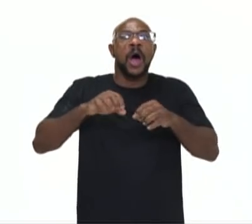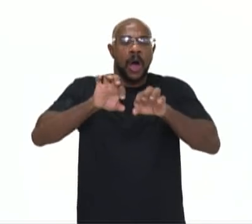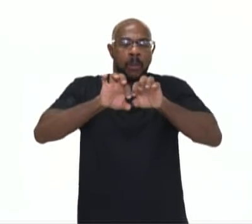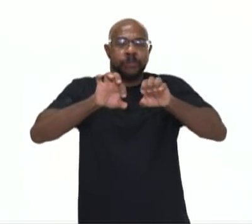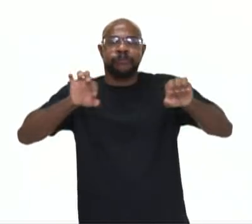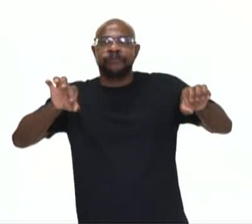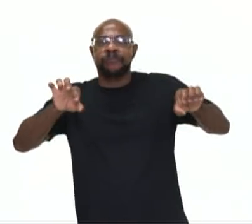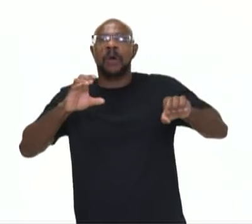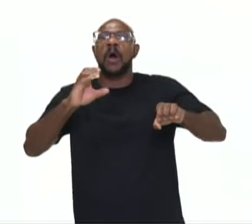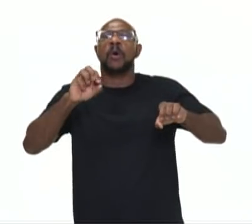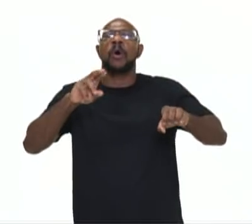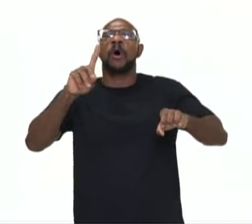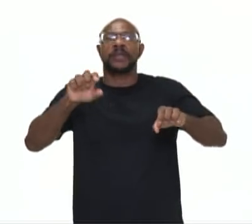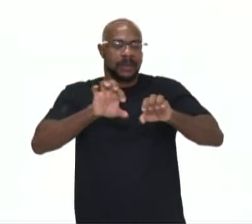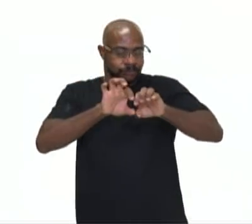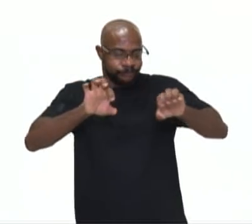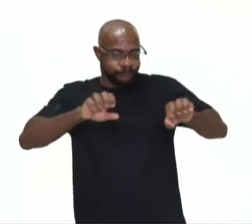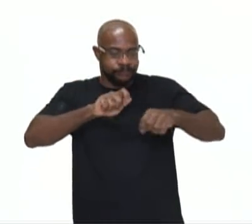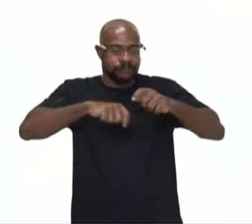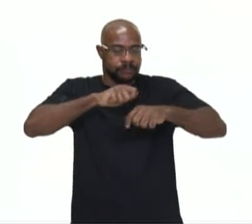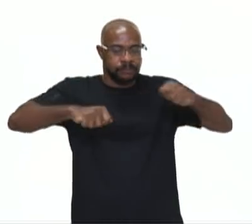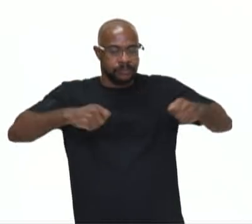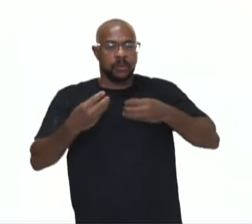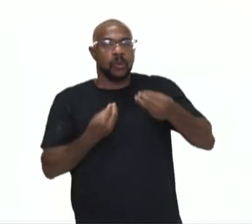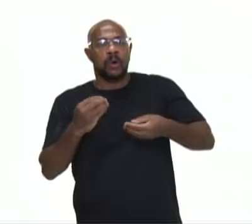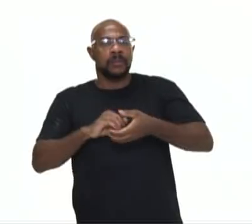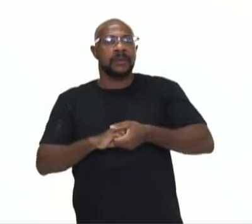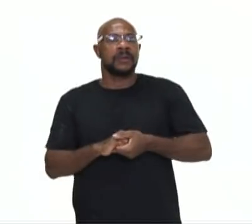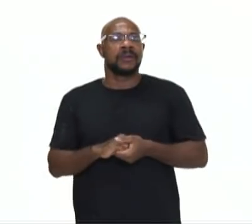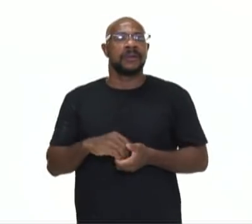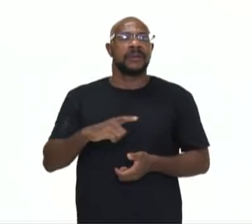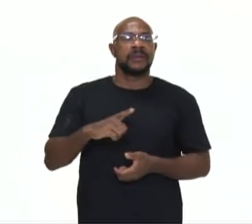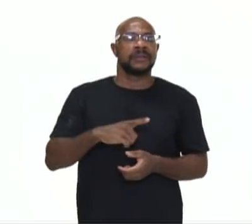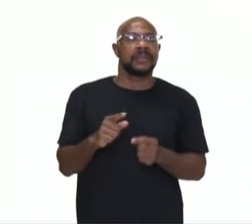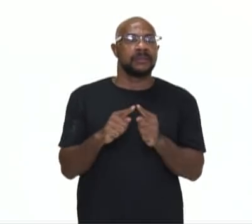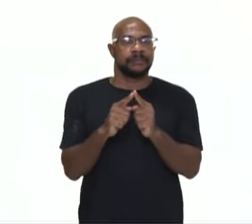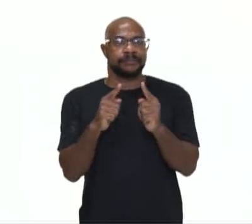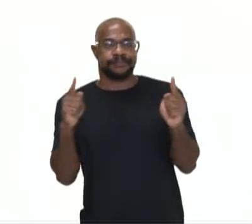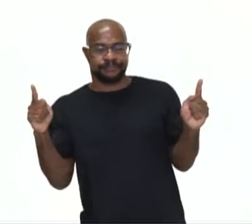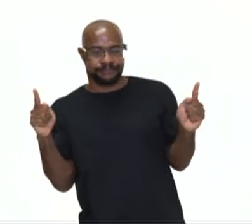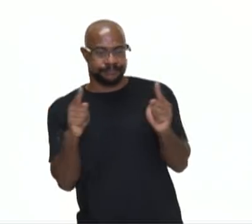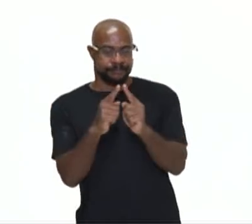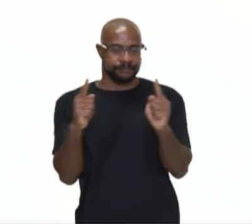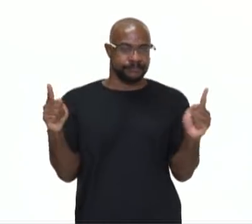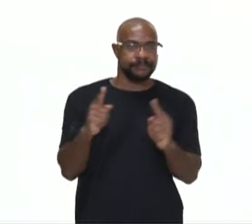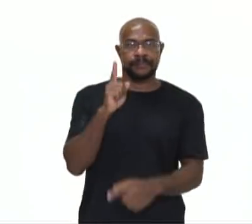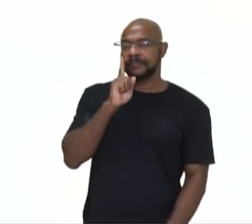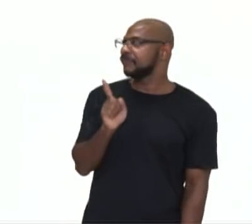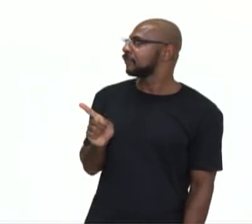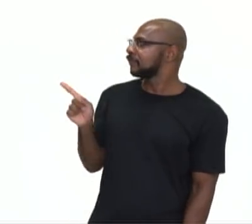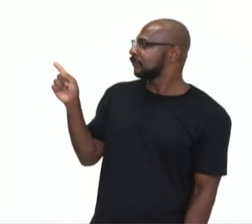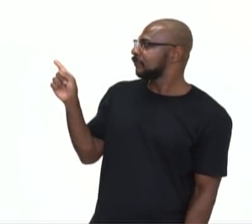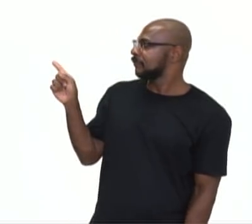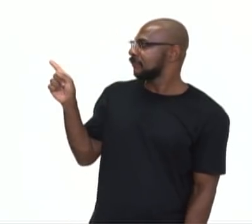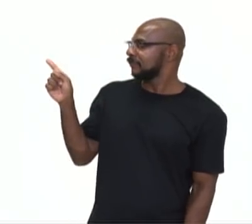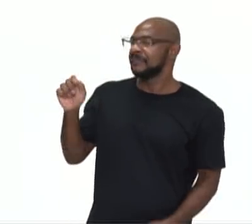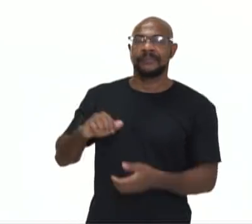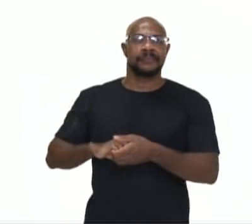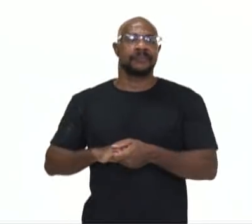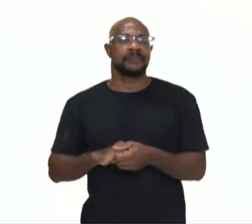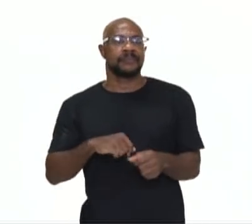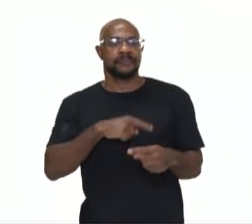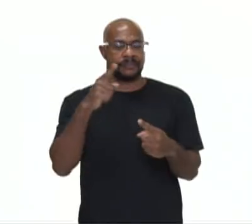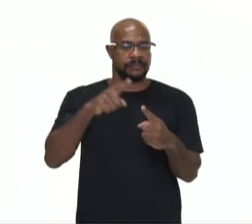inteiros e 3/4 de metro. O segundo possui 3 inteiros e um meio metro. E o terceiro